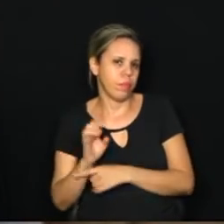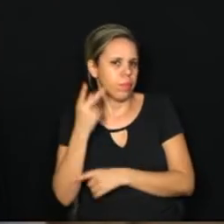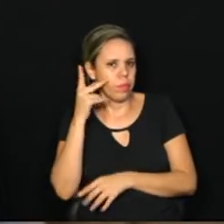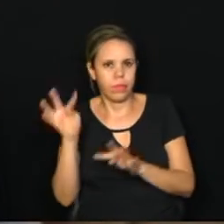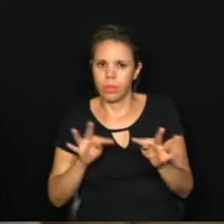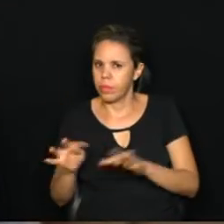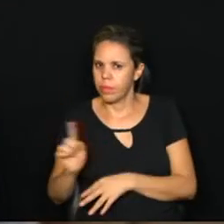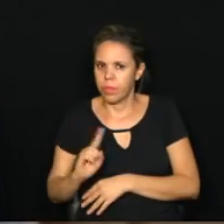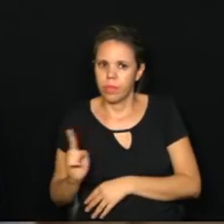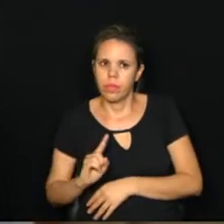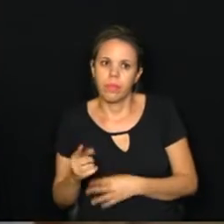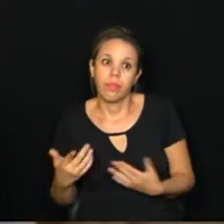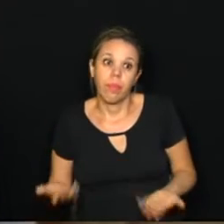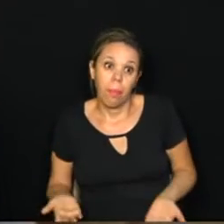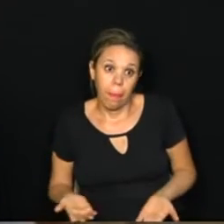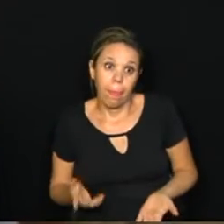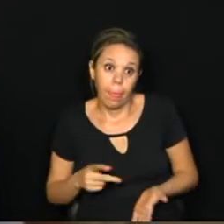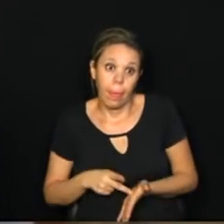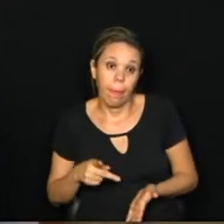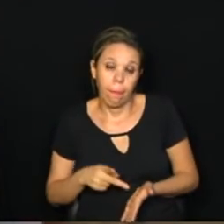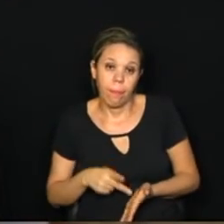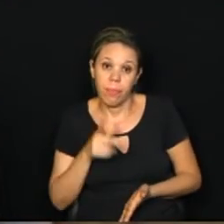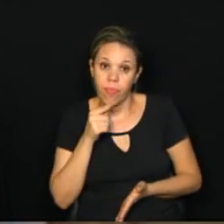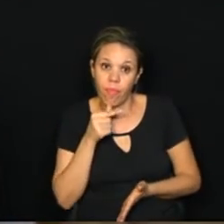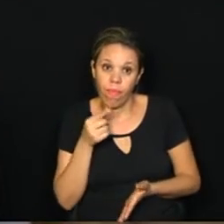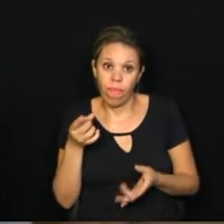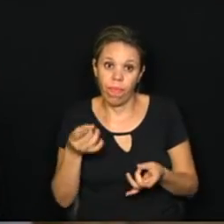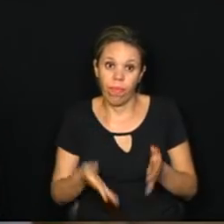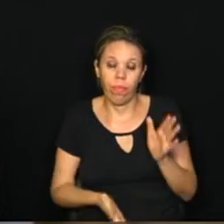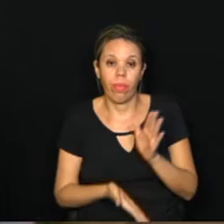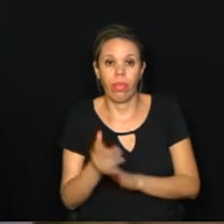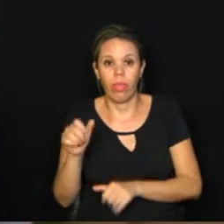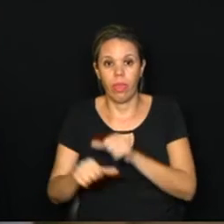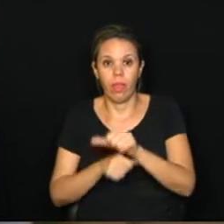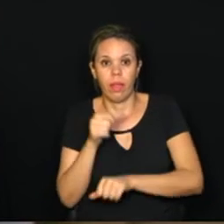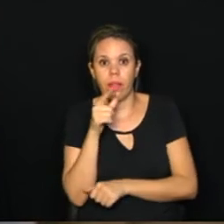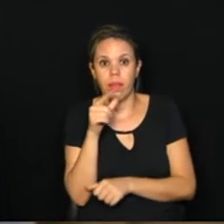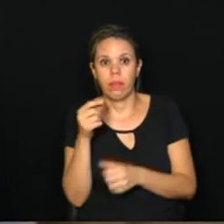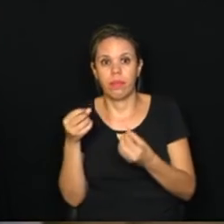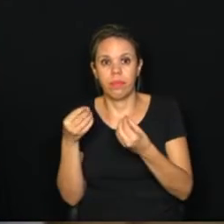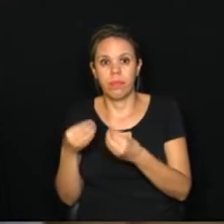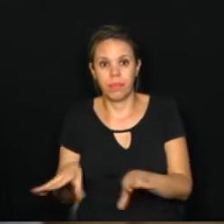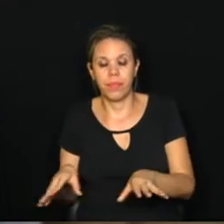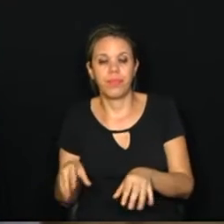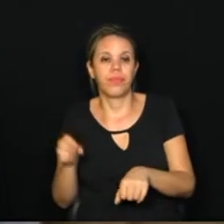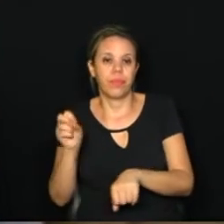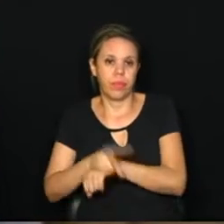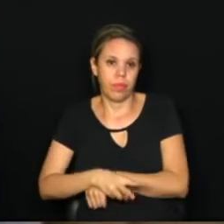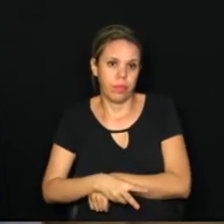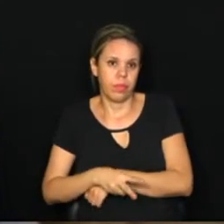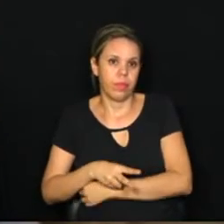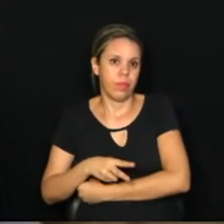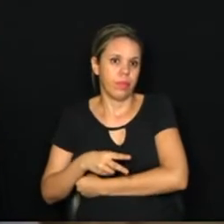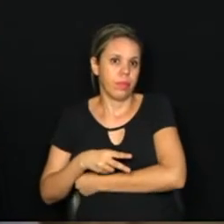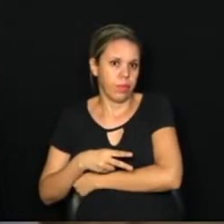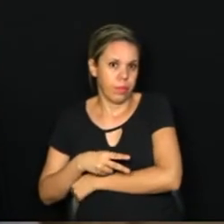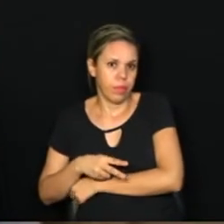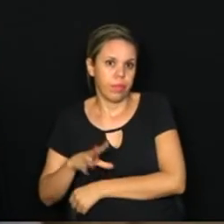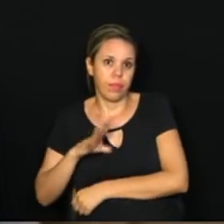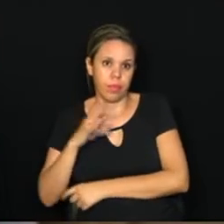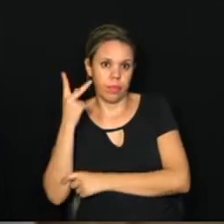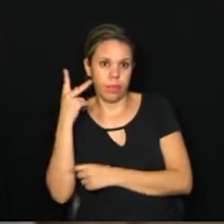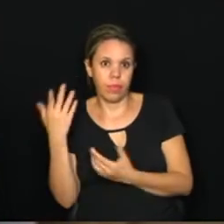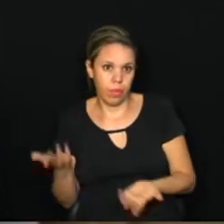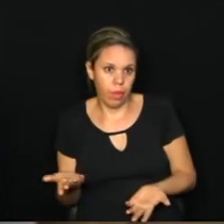tratado, né? Então, na verdade, a água que sai daqui vira esgoto e vira mais contaminação ali na Grande São Paulo,